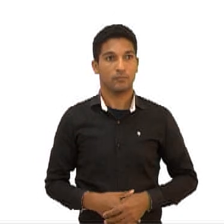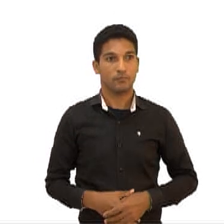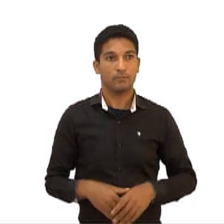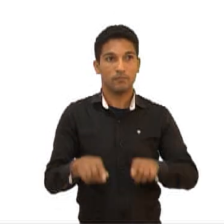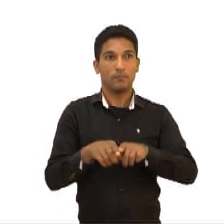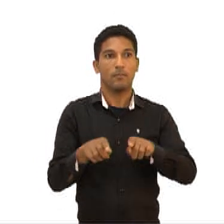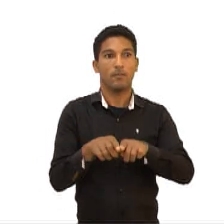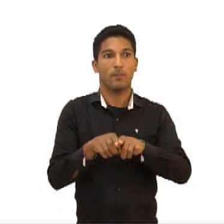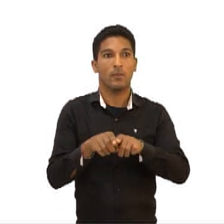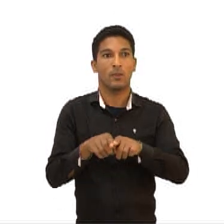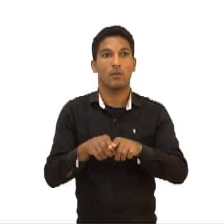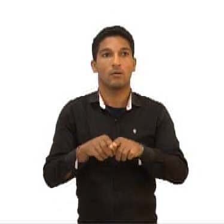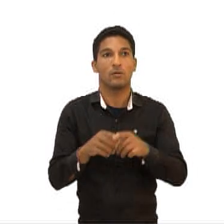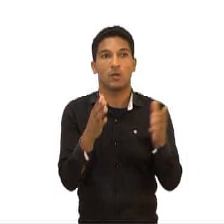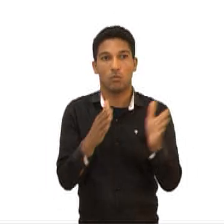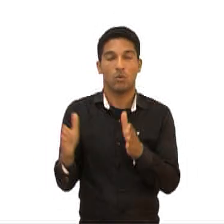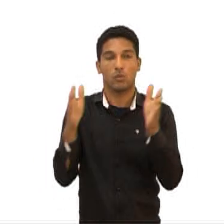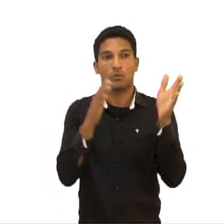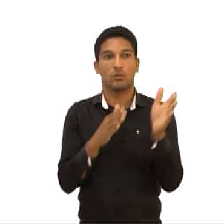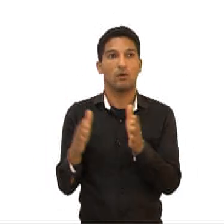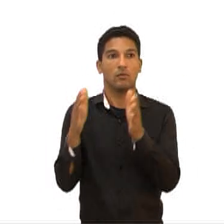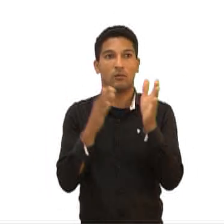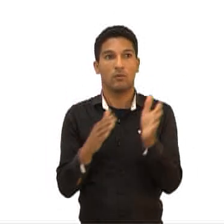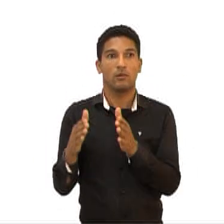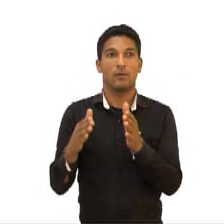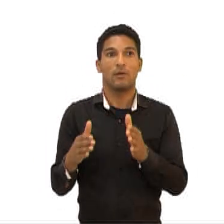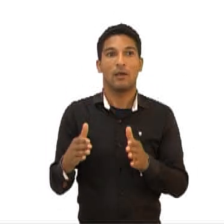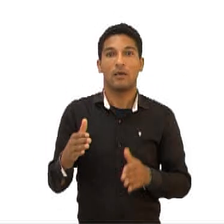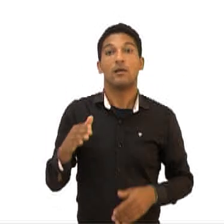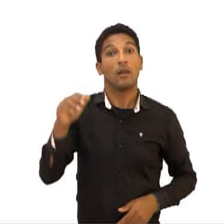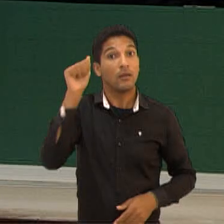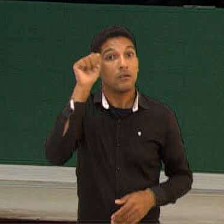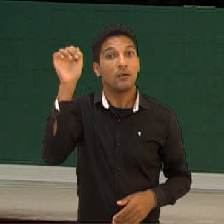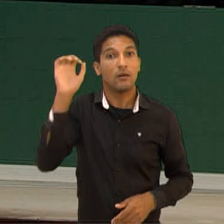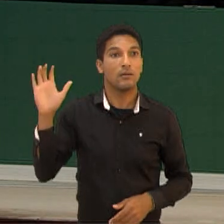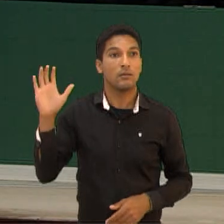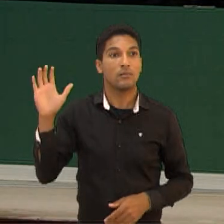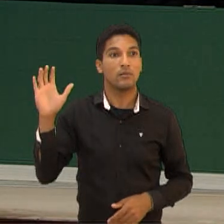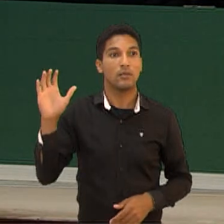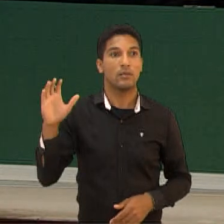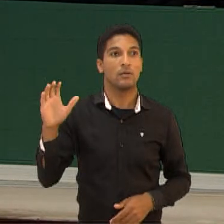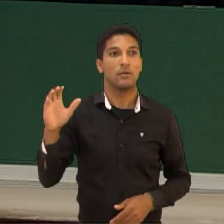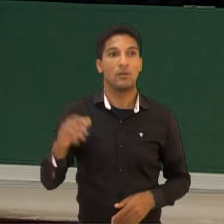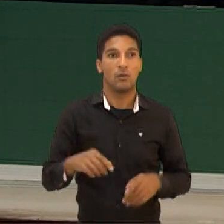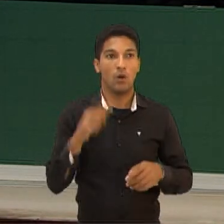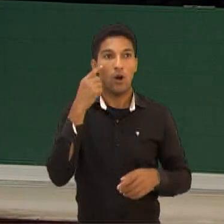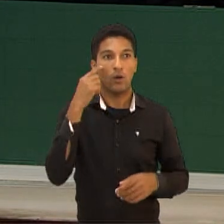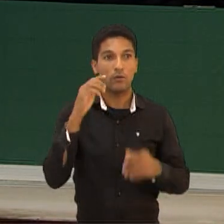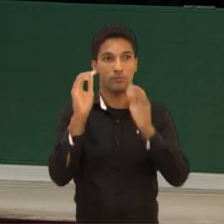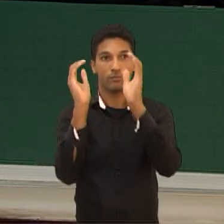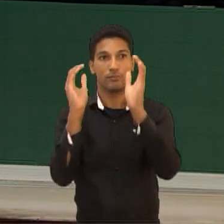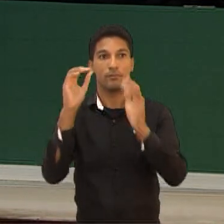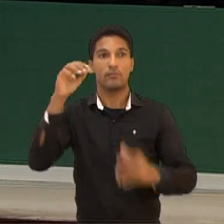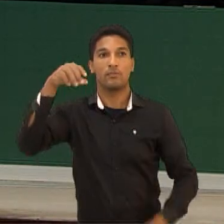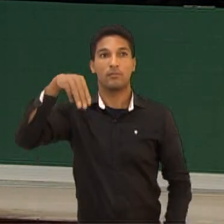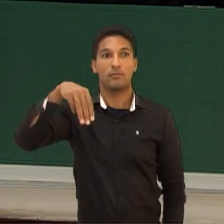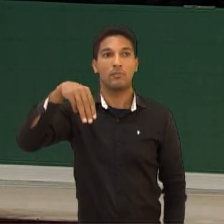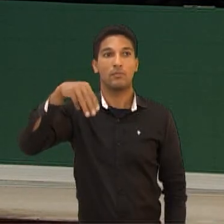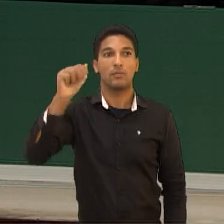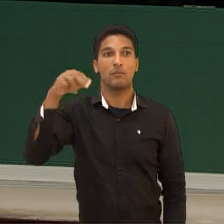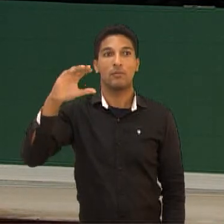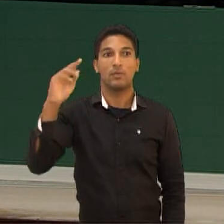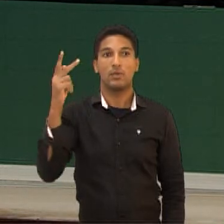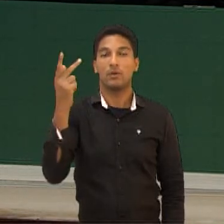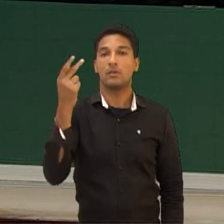e a Índia, que concentra a metade da produção mundial de carvão mineral. O carvão mineral também é muito